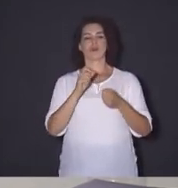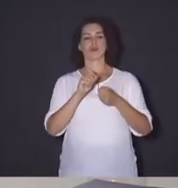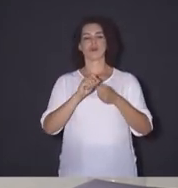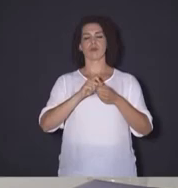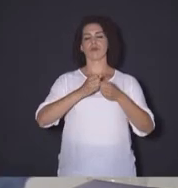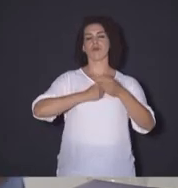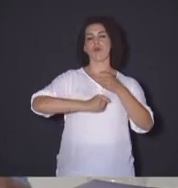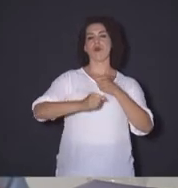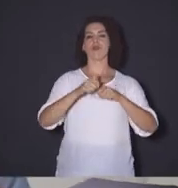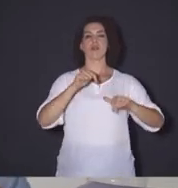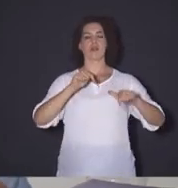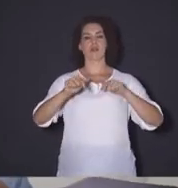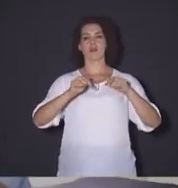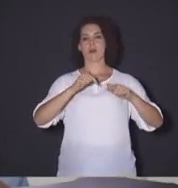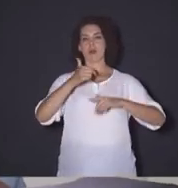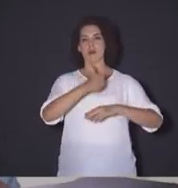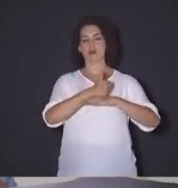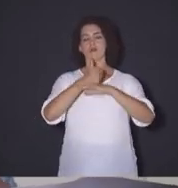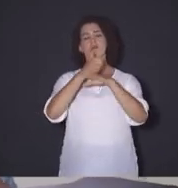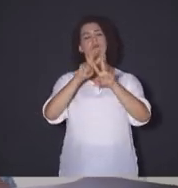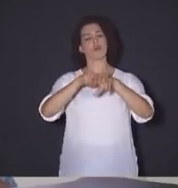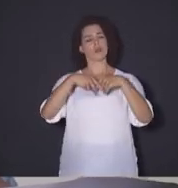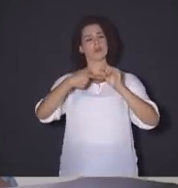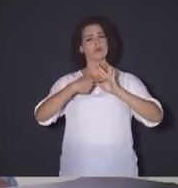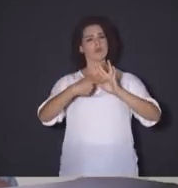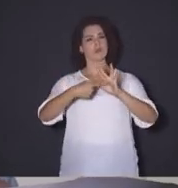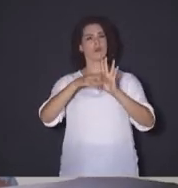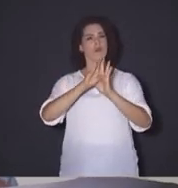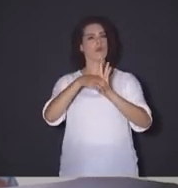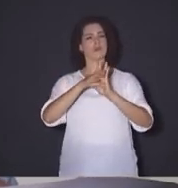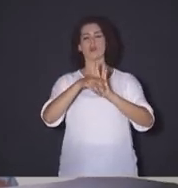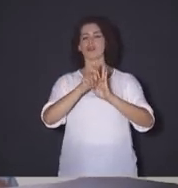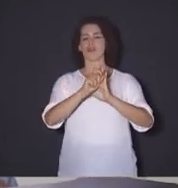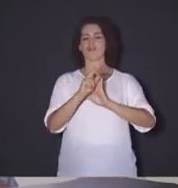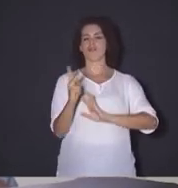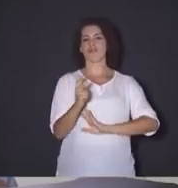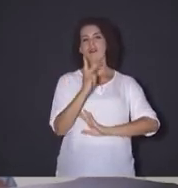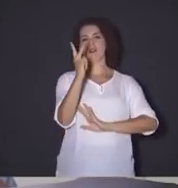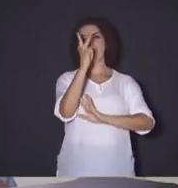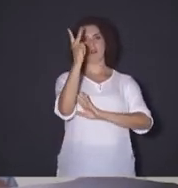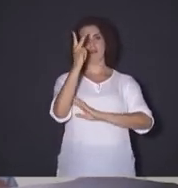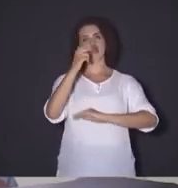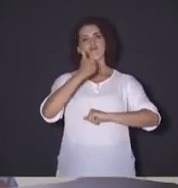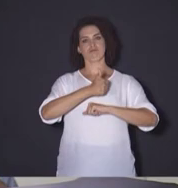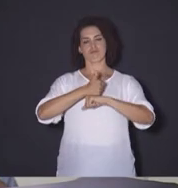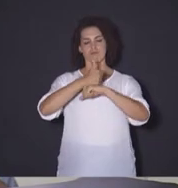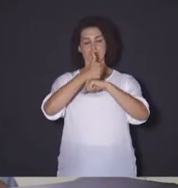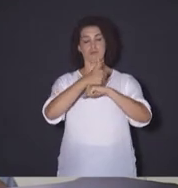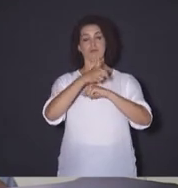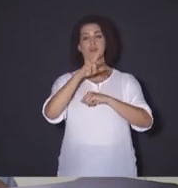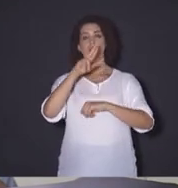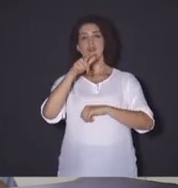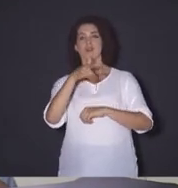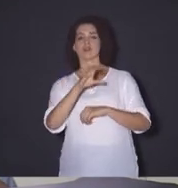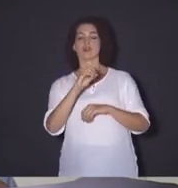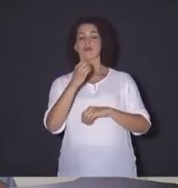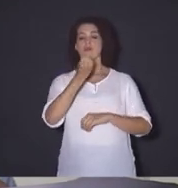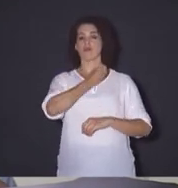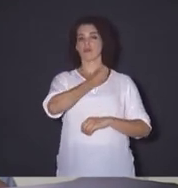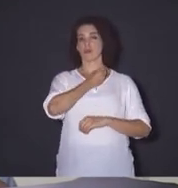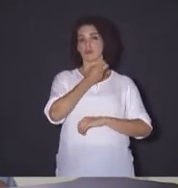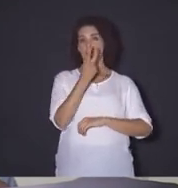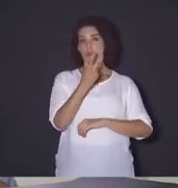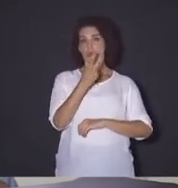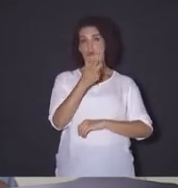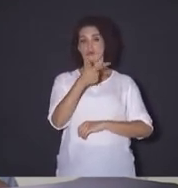desses profissionais é por isso que eu trouxe o conceito da valorização dos profissionais a resolução 2 de 2015 ela trouxe um capítulo